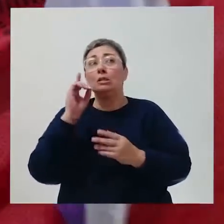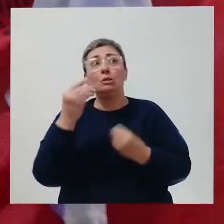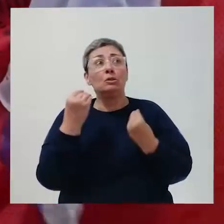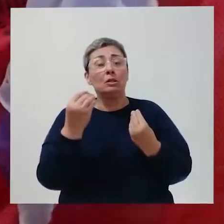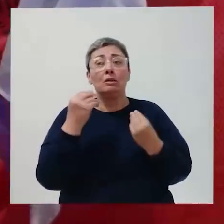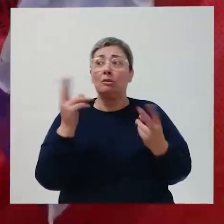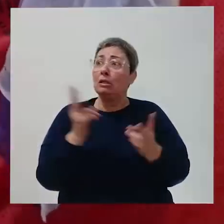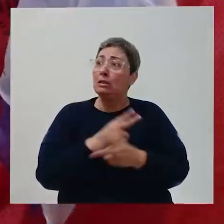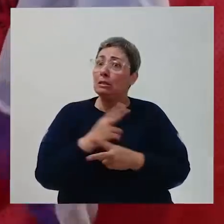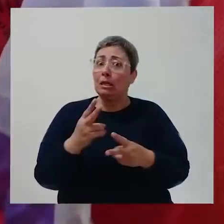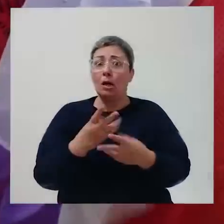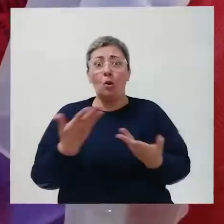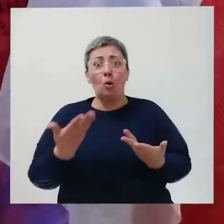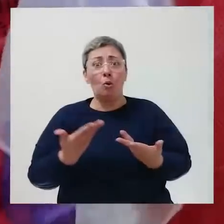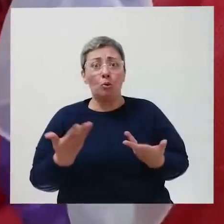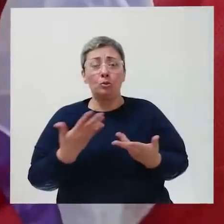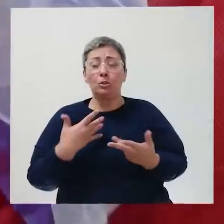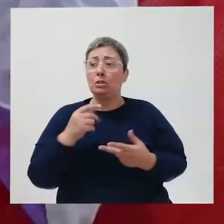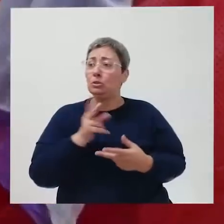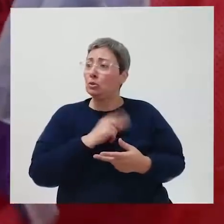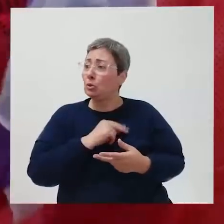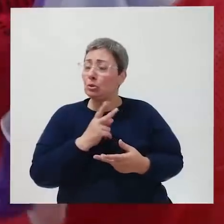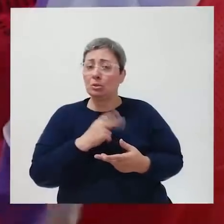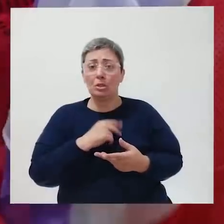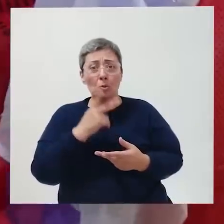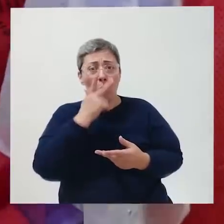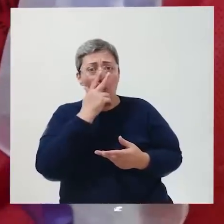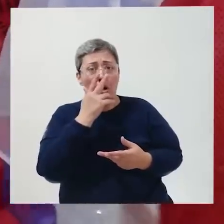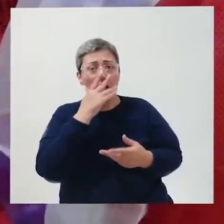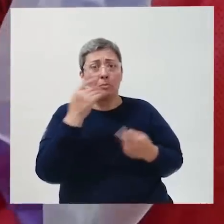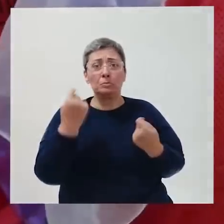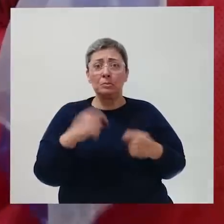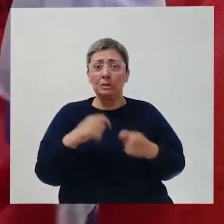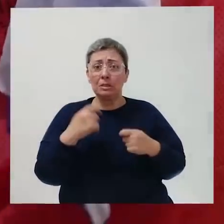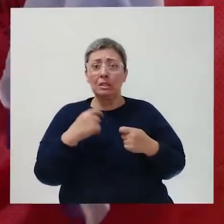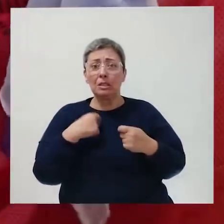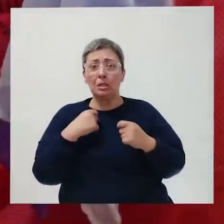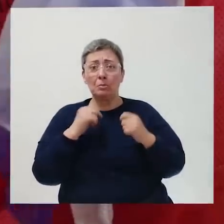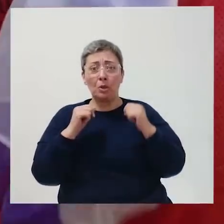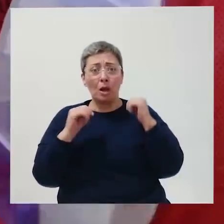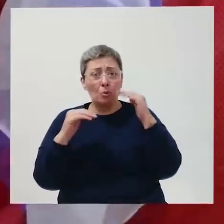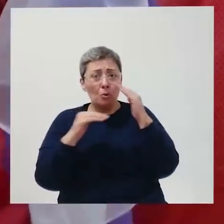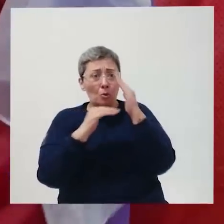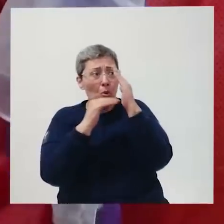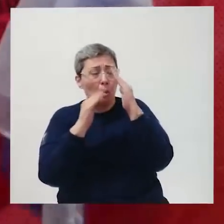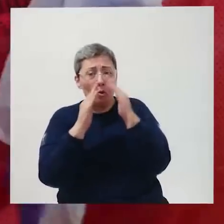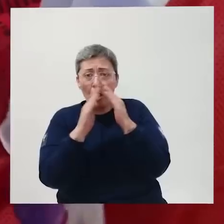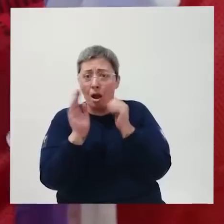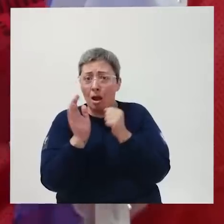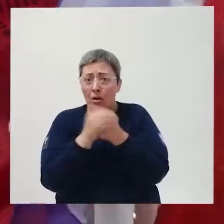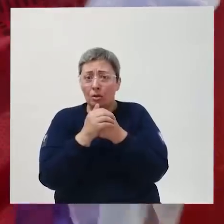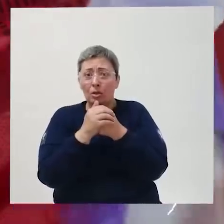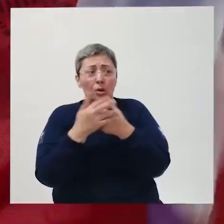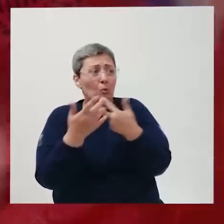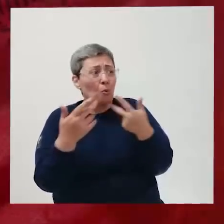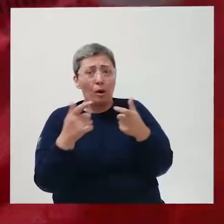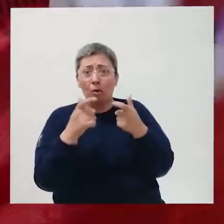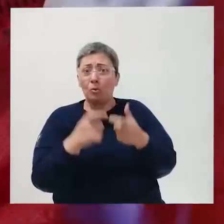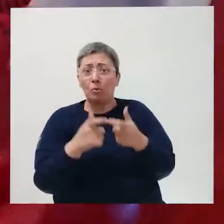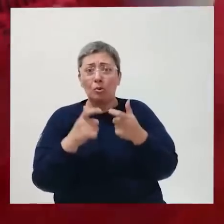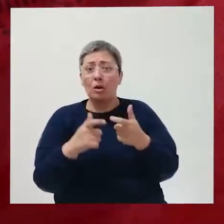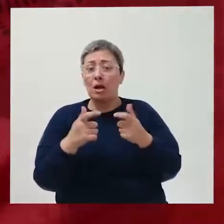que está hoje! Nossa, eu acho que eu preciso me abrigar, me esconder em algum